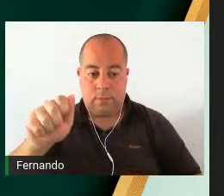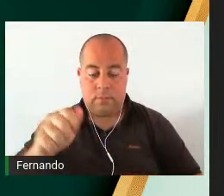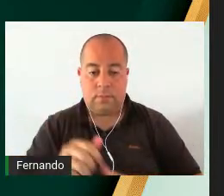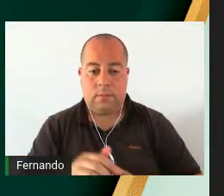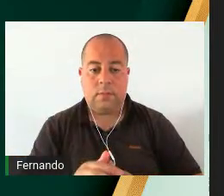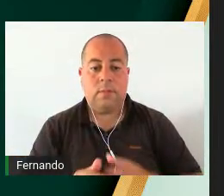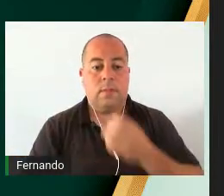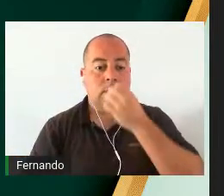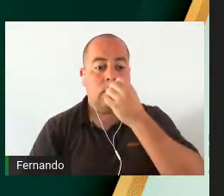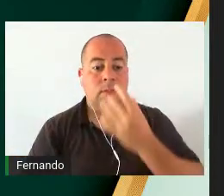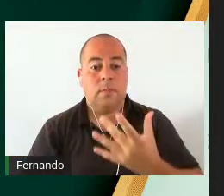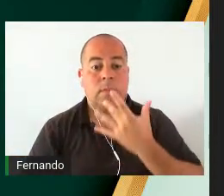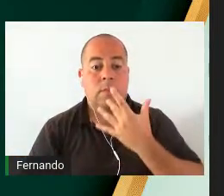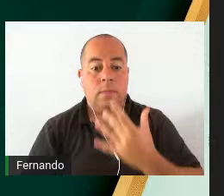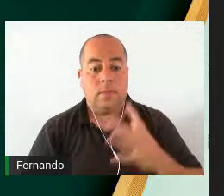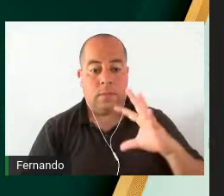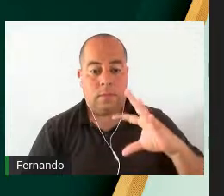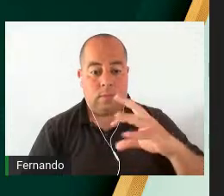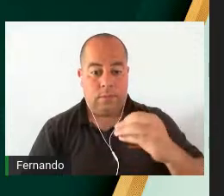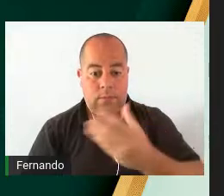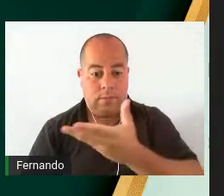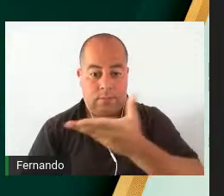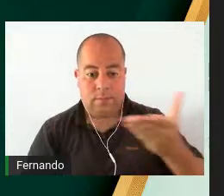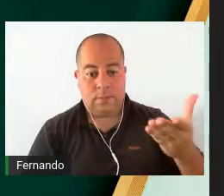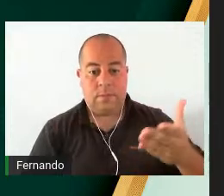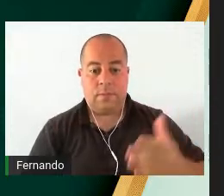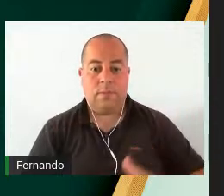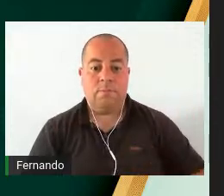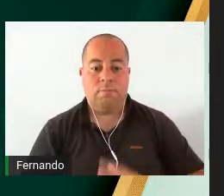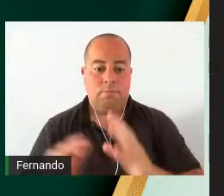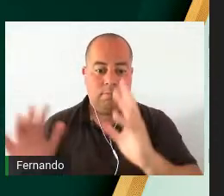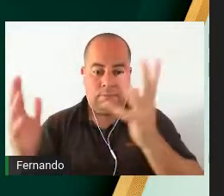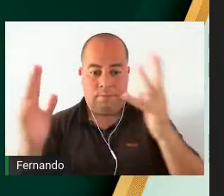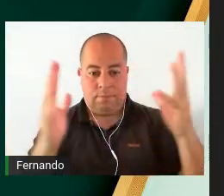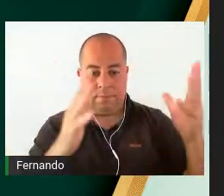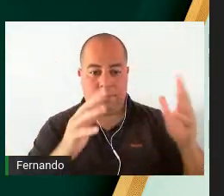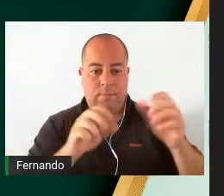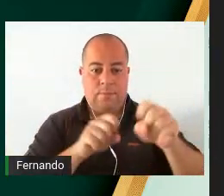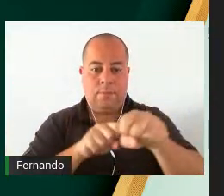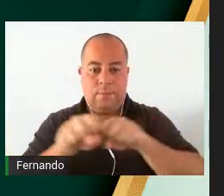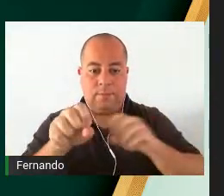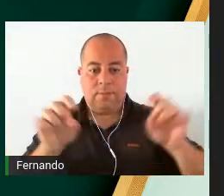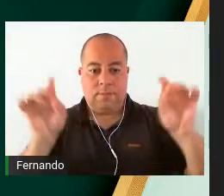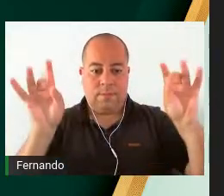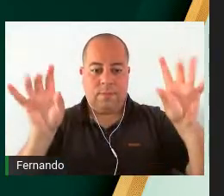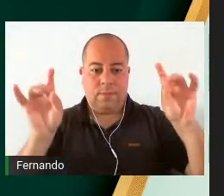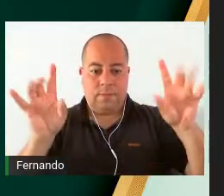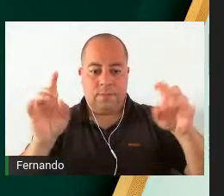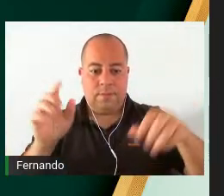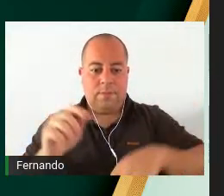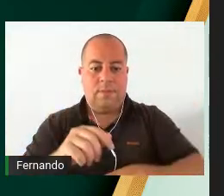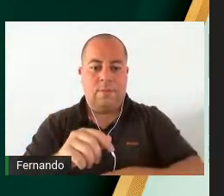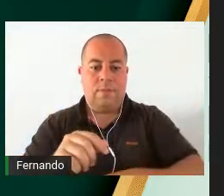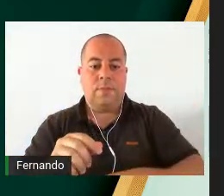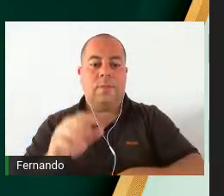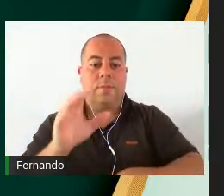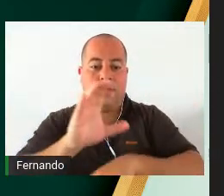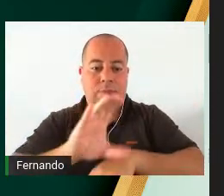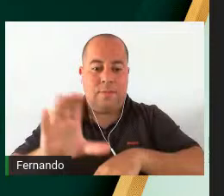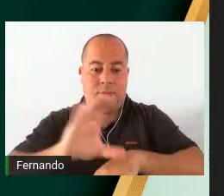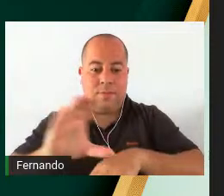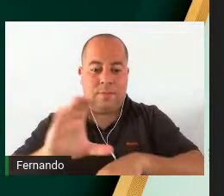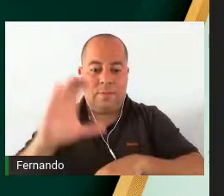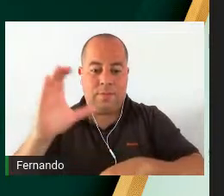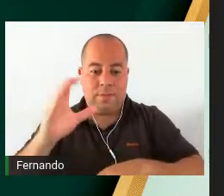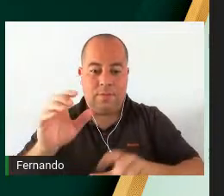Boa tarde a todos e a todas, parabéns a todos os formandos, em especial as nossas egressas do curso Ciências Exatas e Licenciatura,